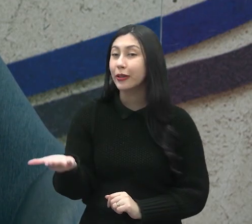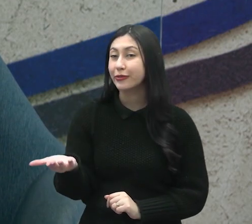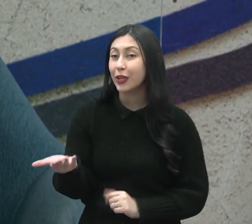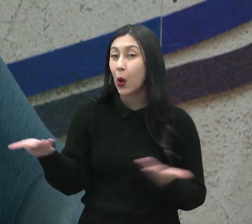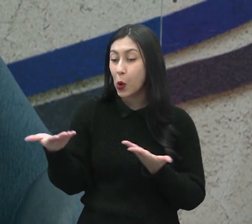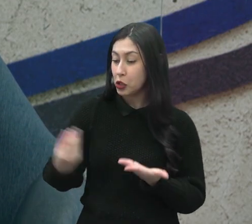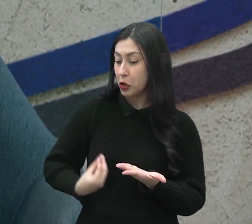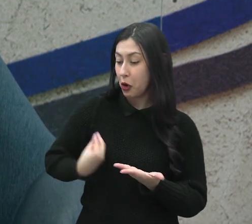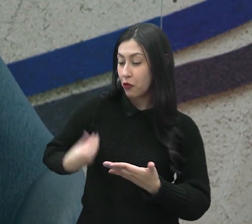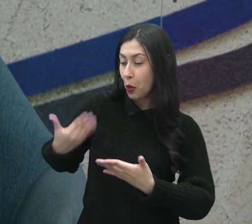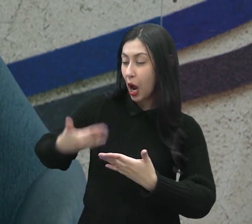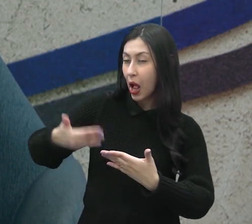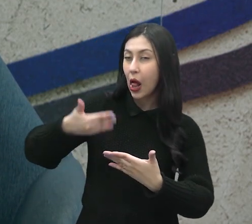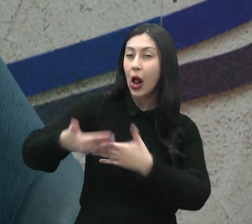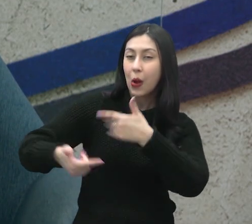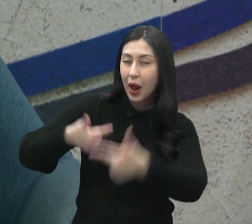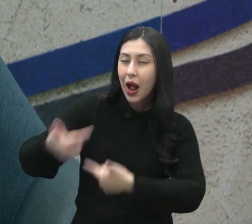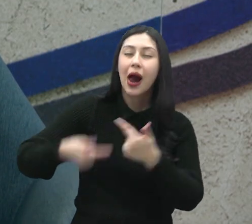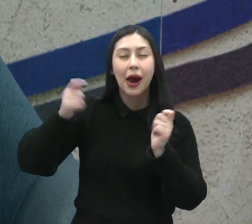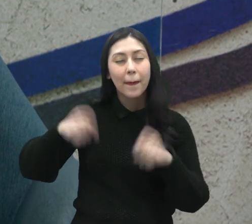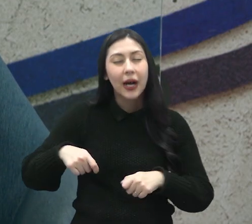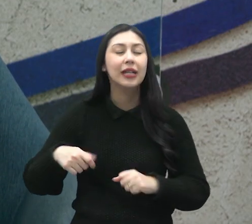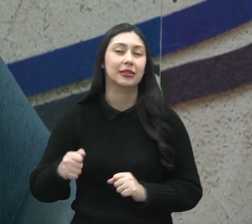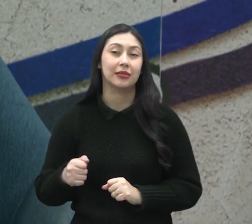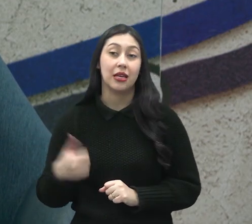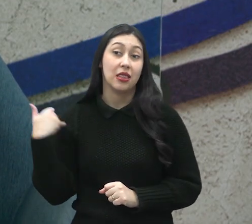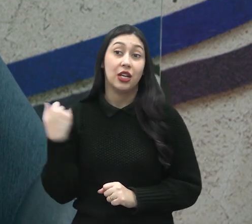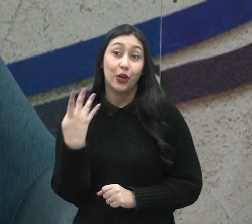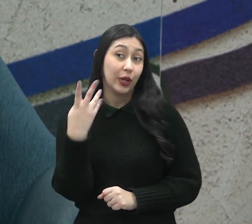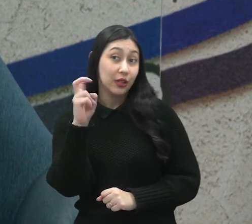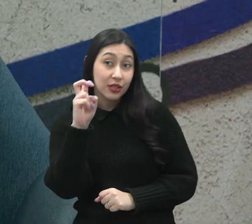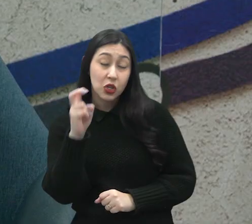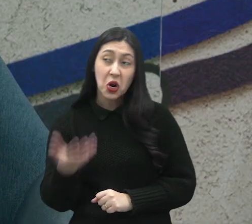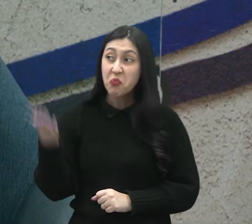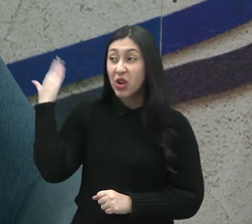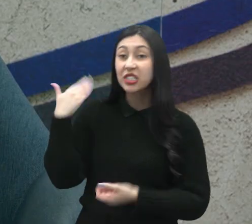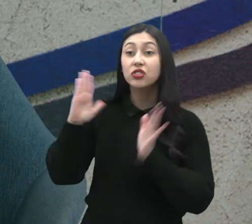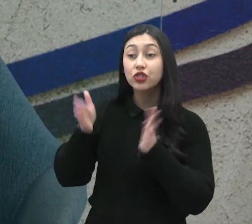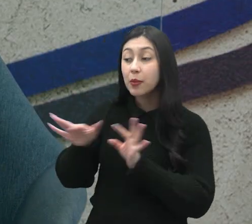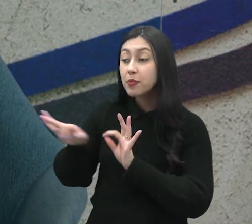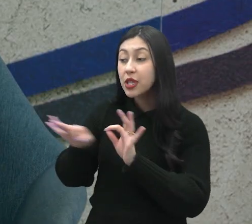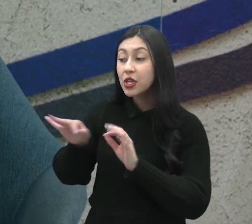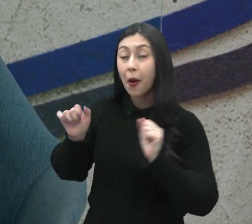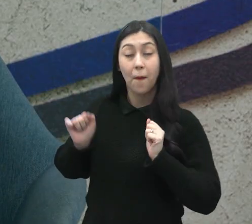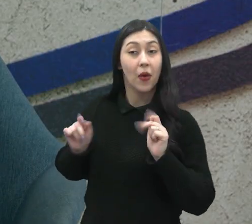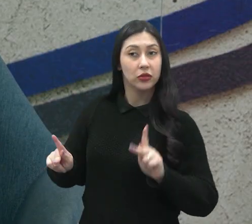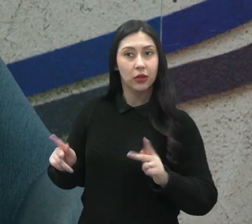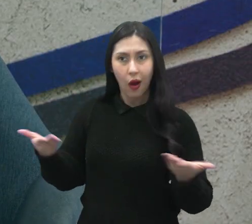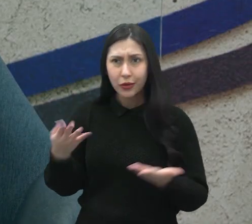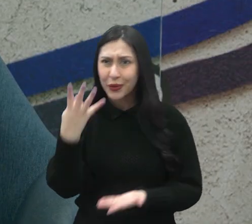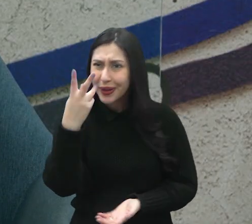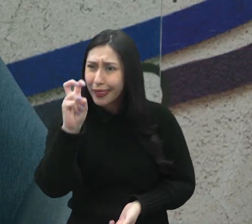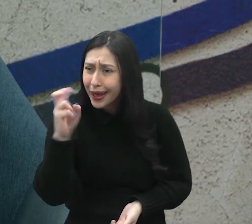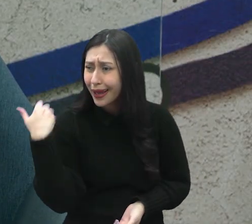antes. Então, uma média de 45 anos, antes uma pessoa já programava a sua aposentadoria. Sim. Hoje, 45 anos, você